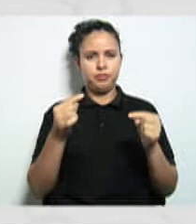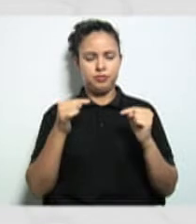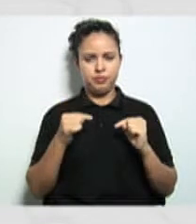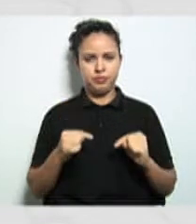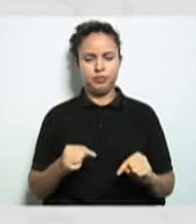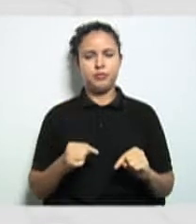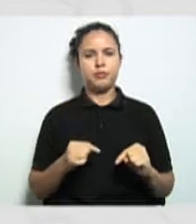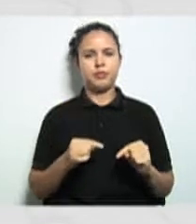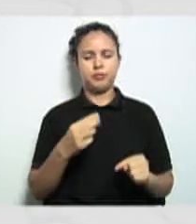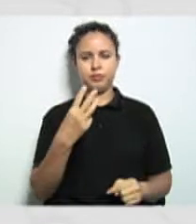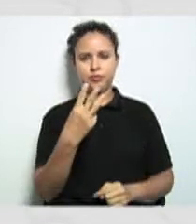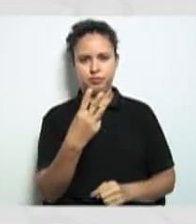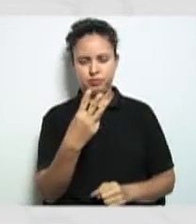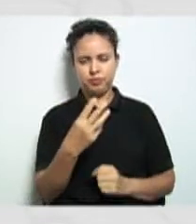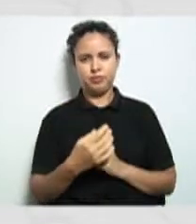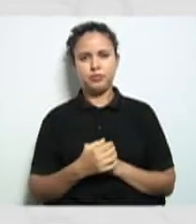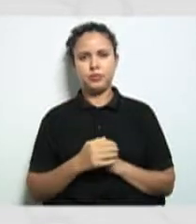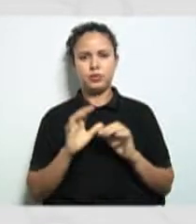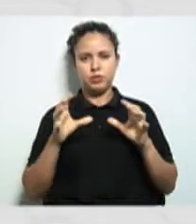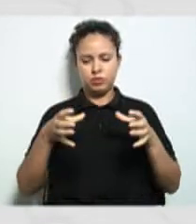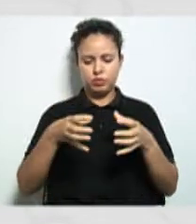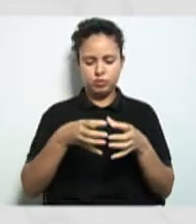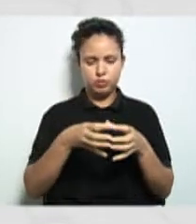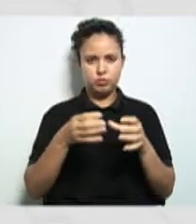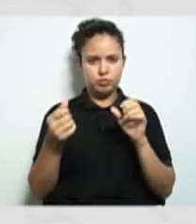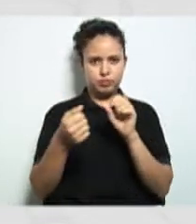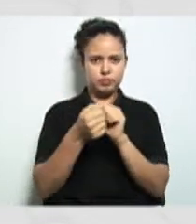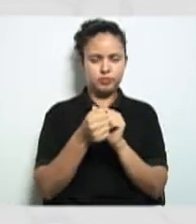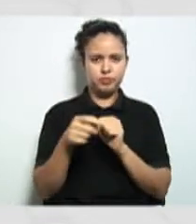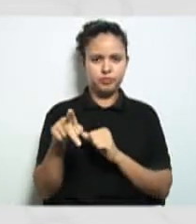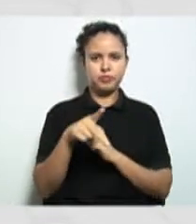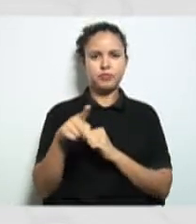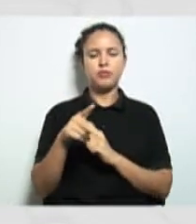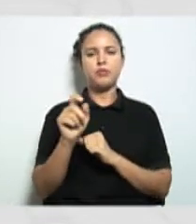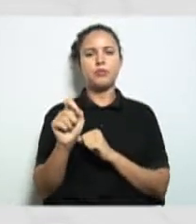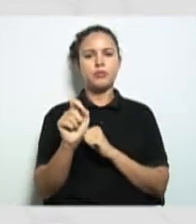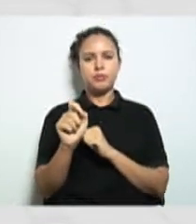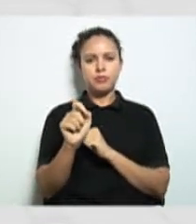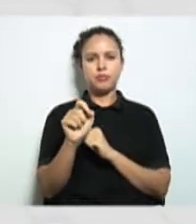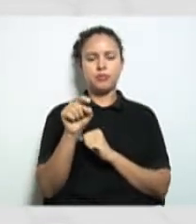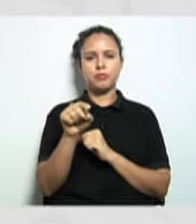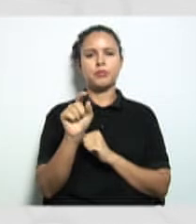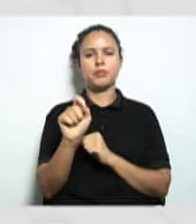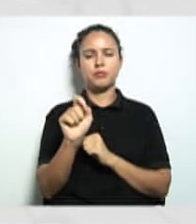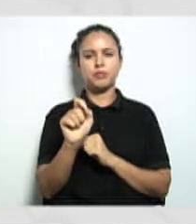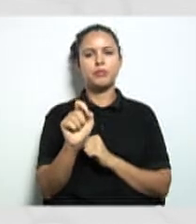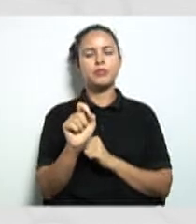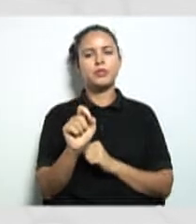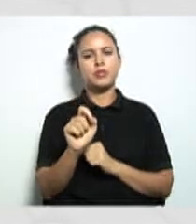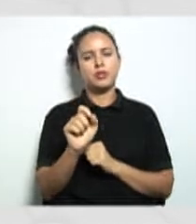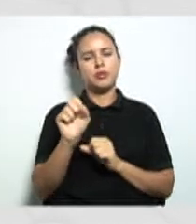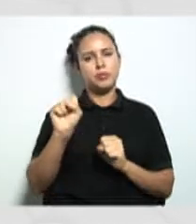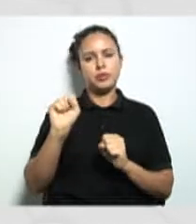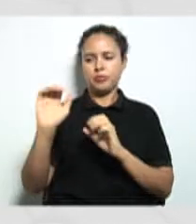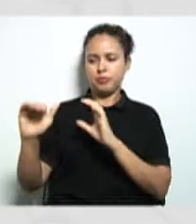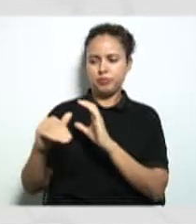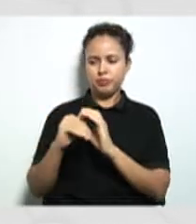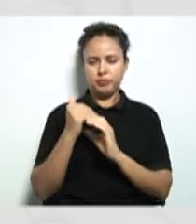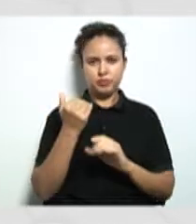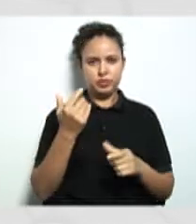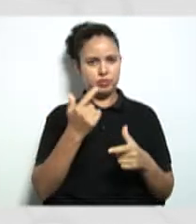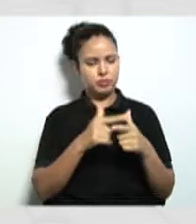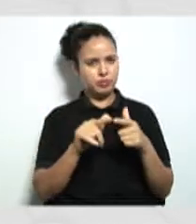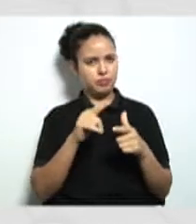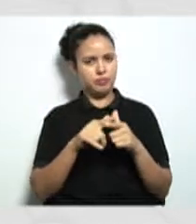grupo, né, junto com o seu professor ou a sua professora presencial, vocês nos proponham um problema